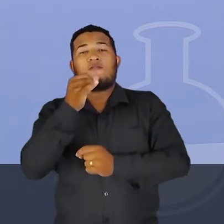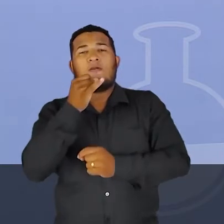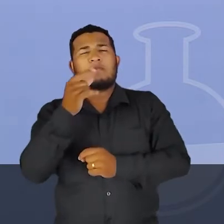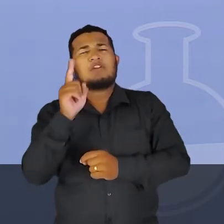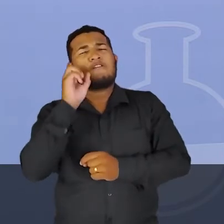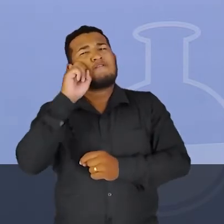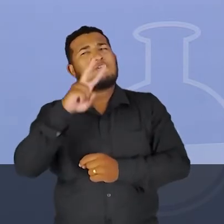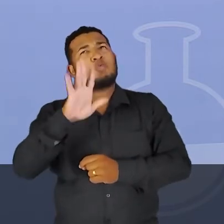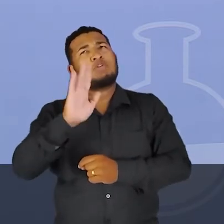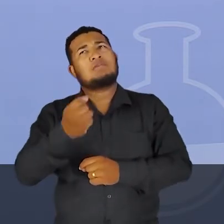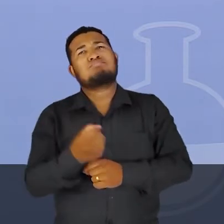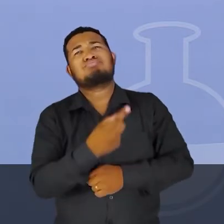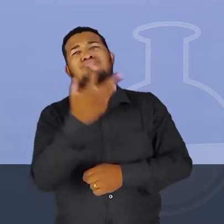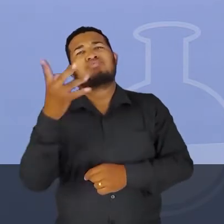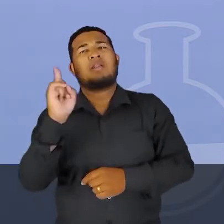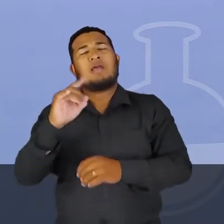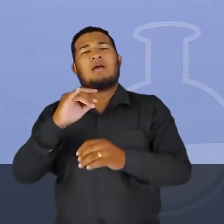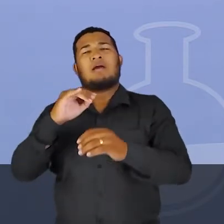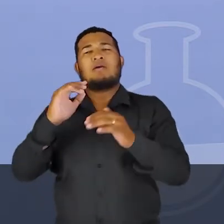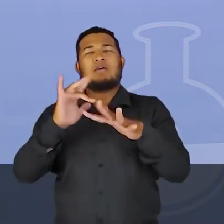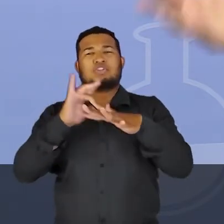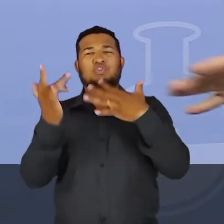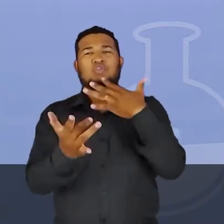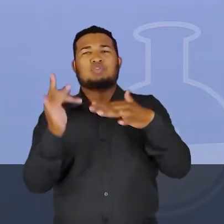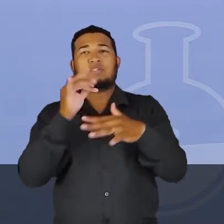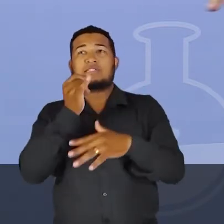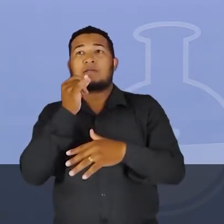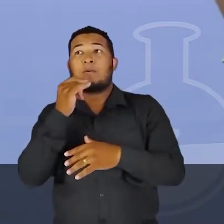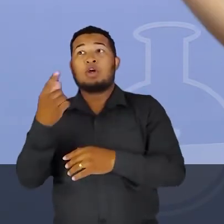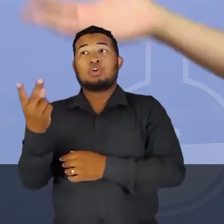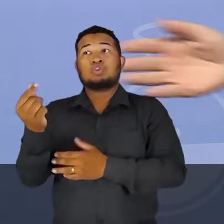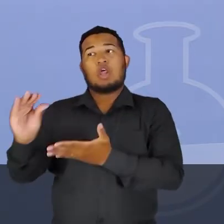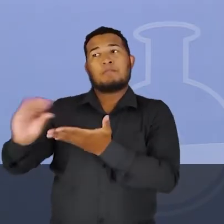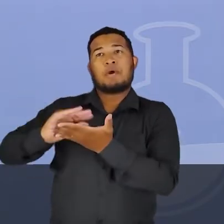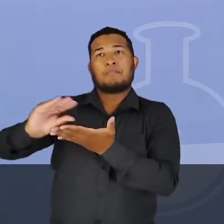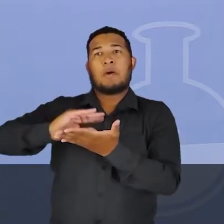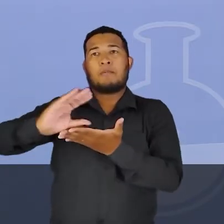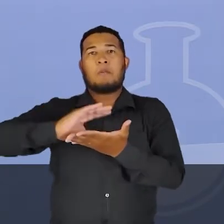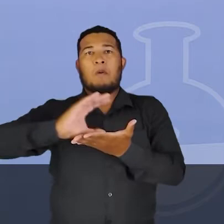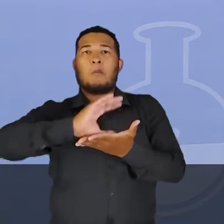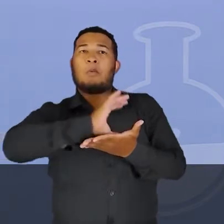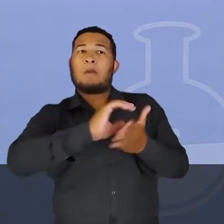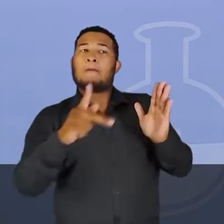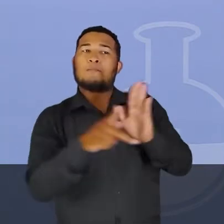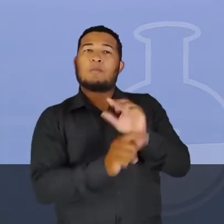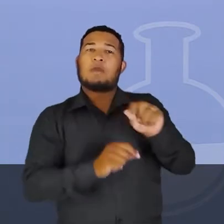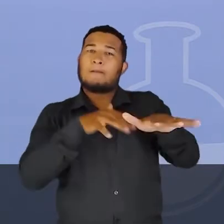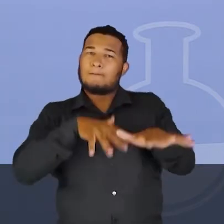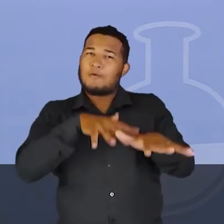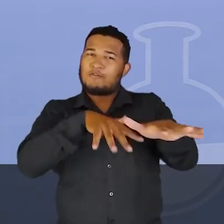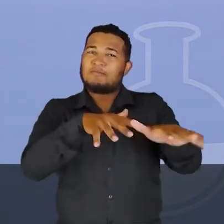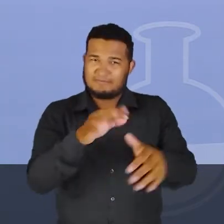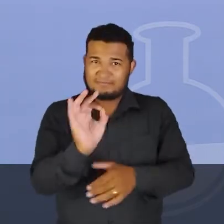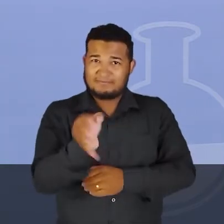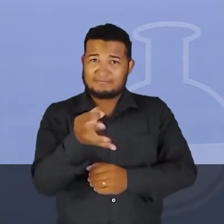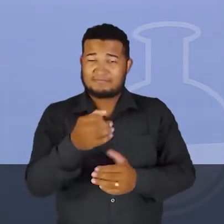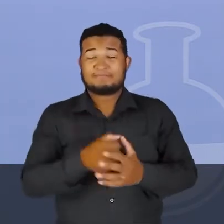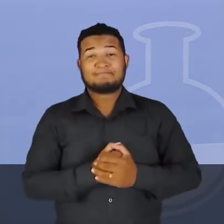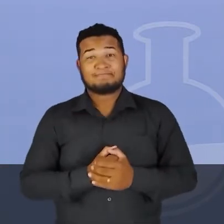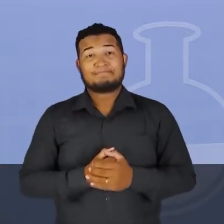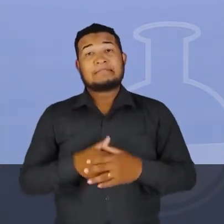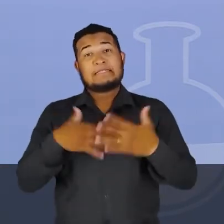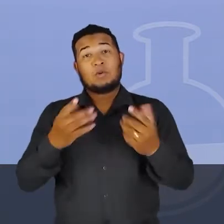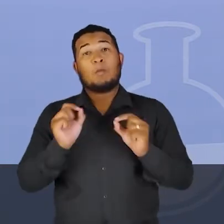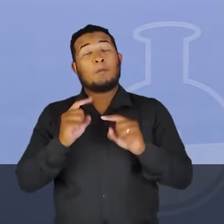ter visto aí nas redes sociais, olha, vaquinha para tal movimento, contribua com o movimento tal. Por quê?